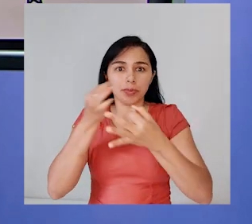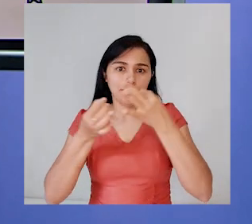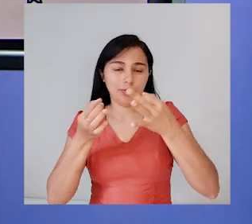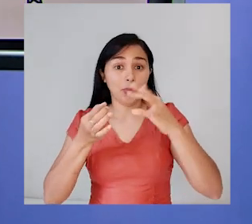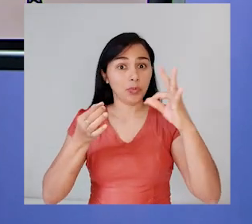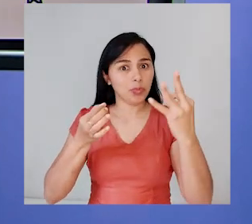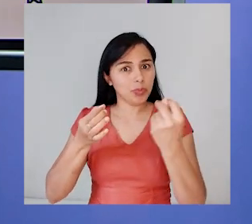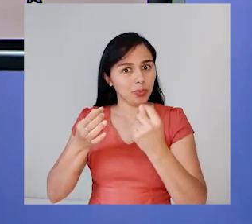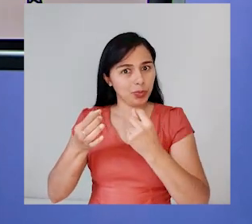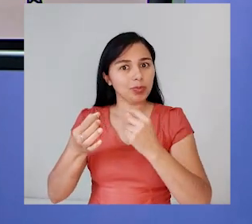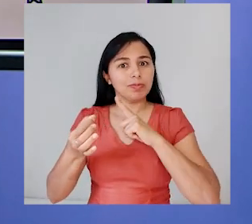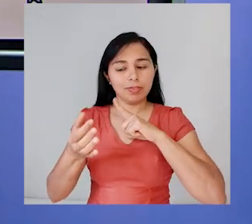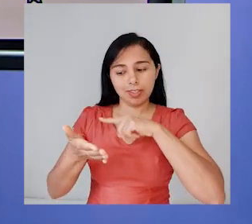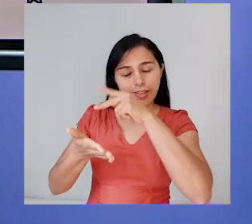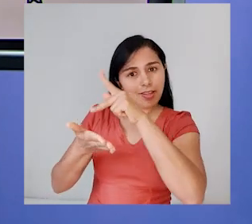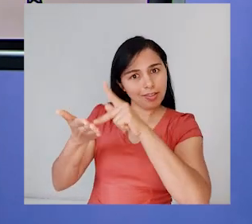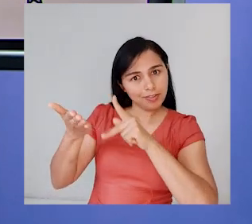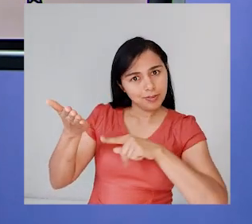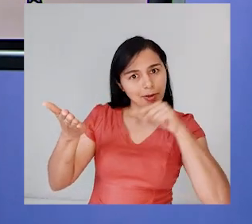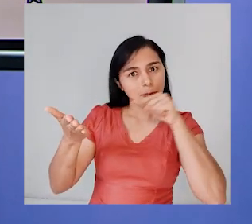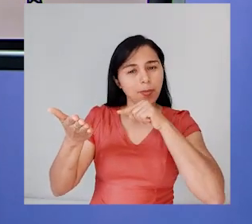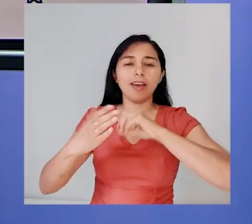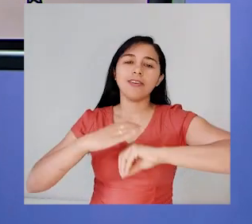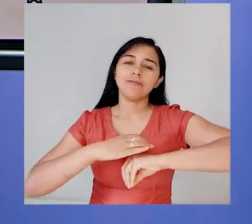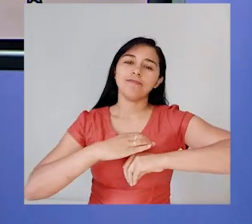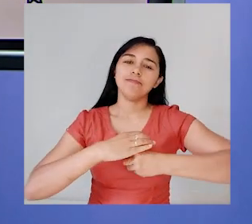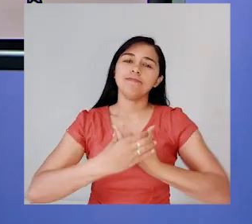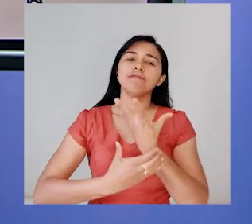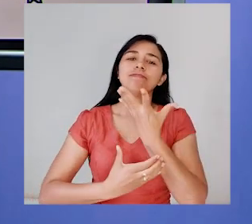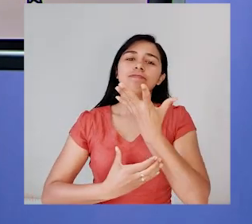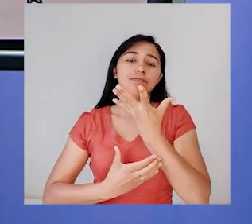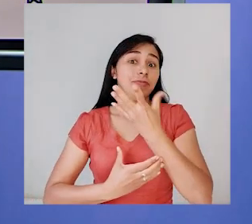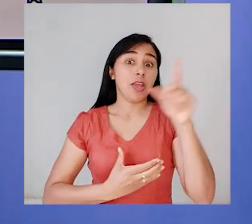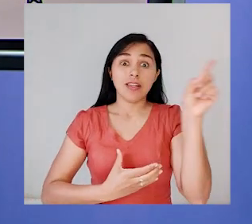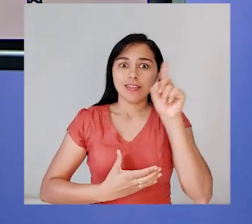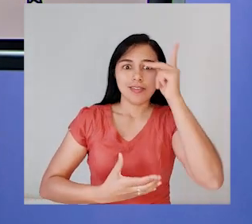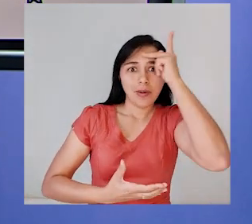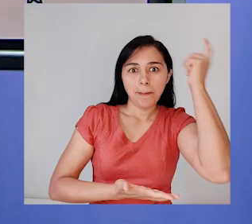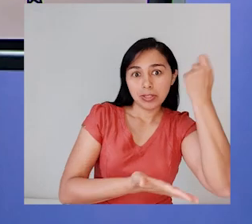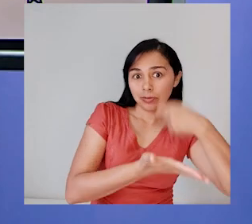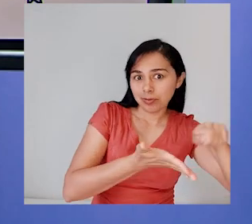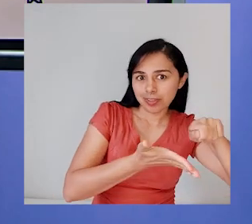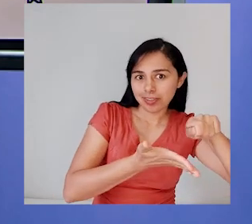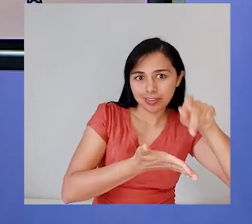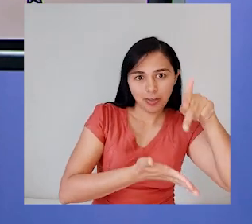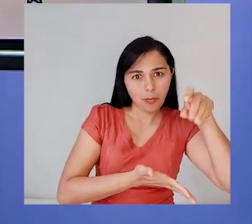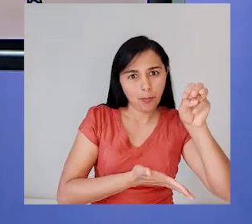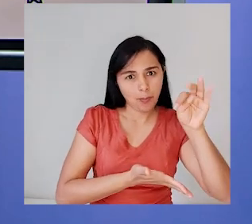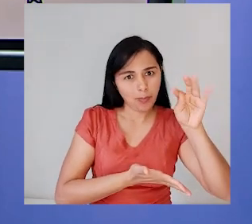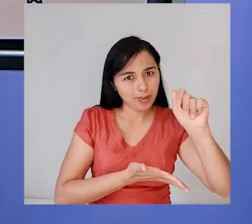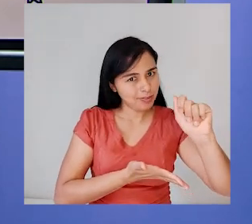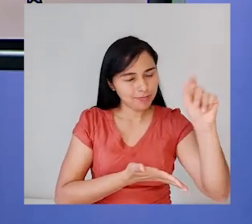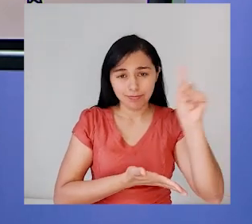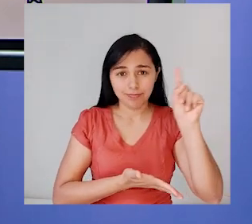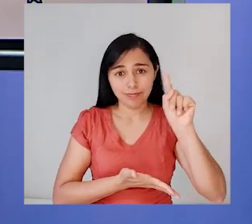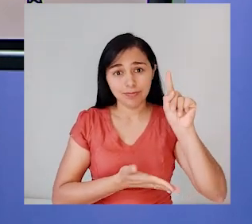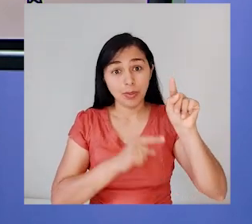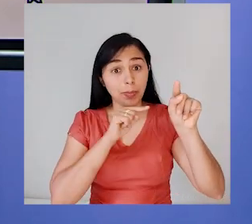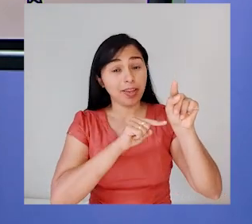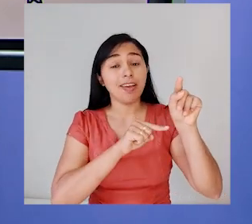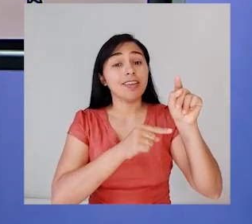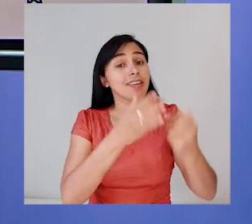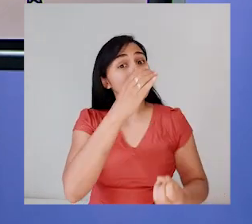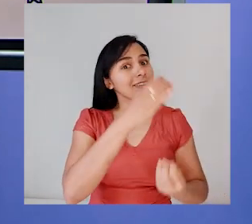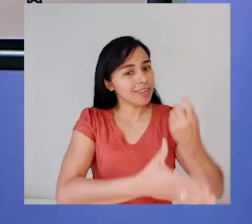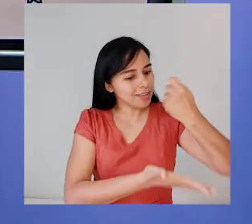poema deve ser atribuído ao eu lírico e não ao poeta. O poeta é aquele que cria o poema, o eu lírico é aquele que